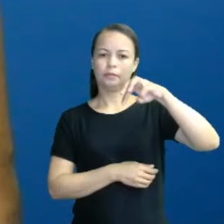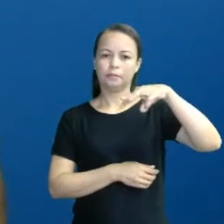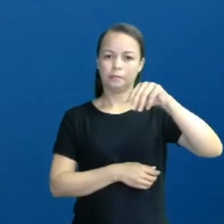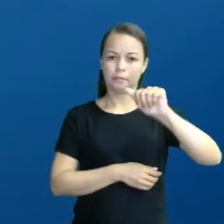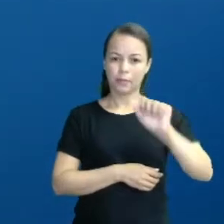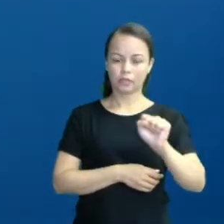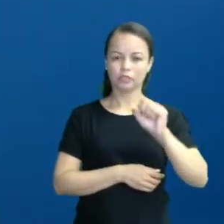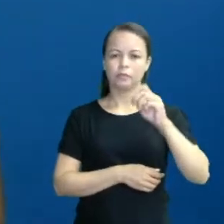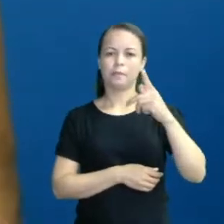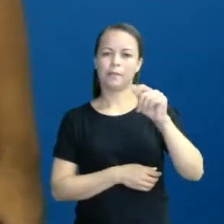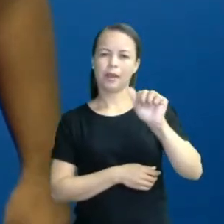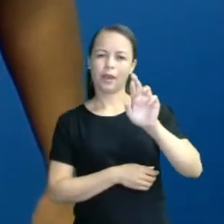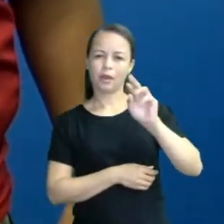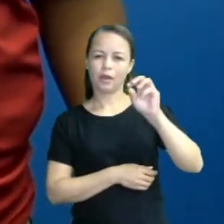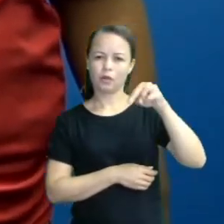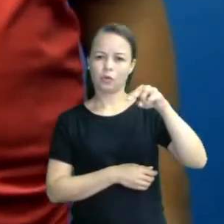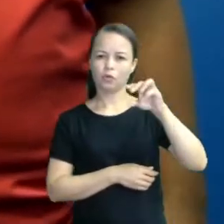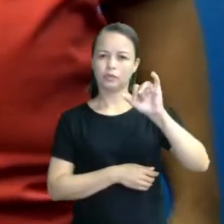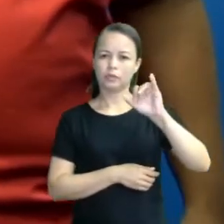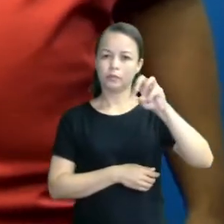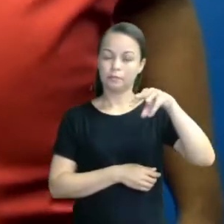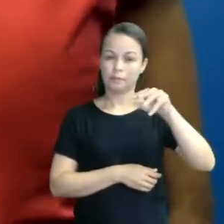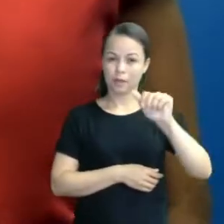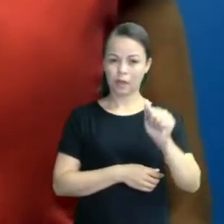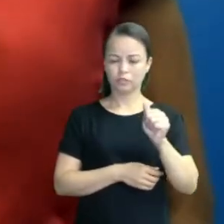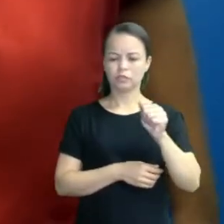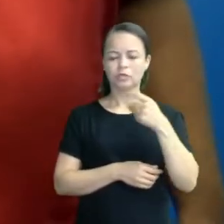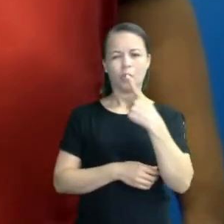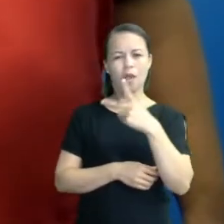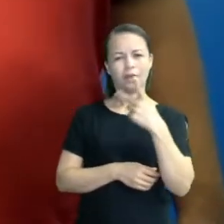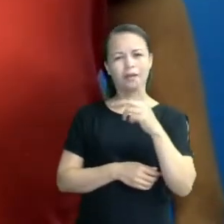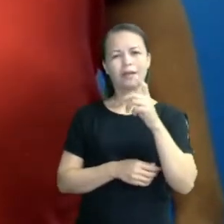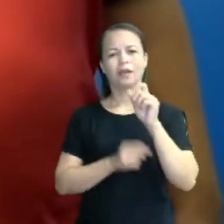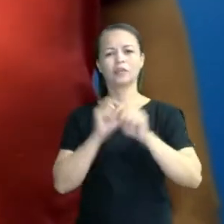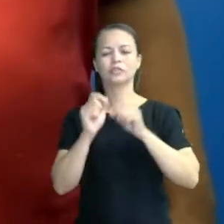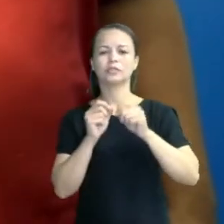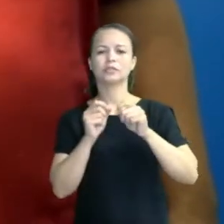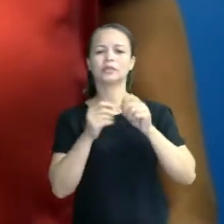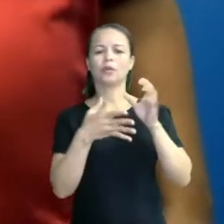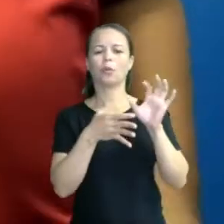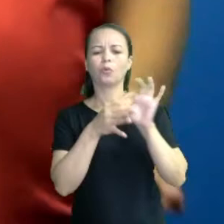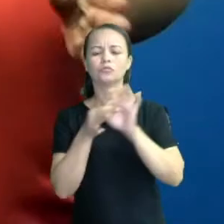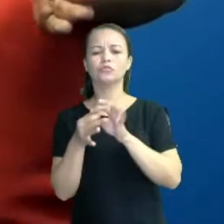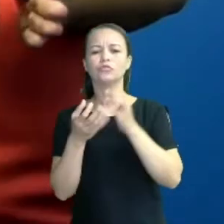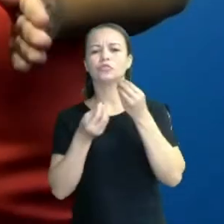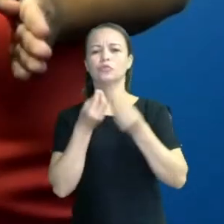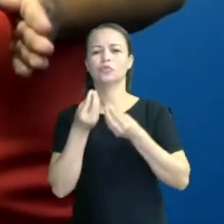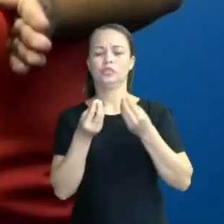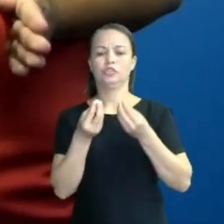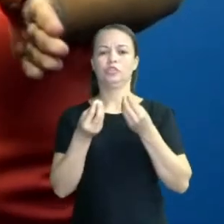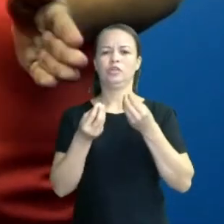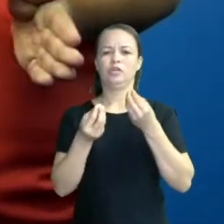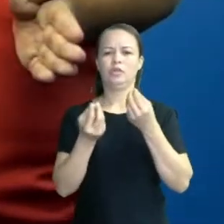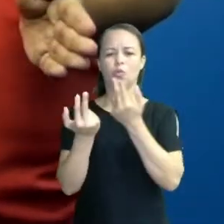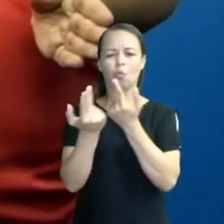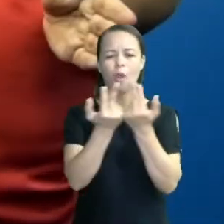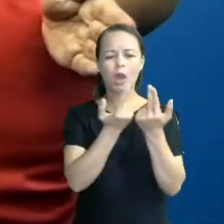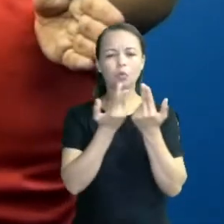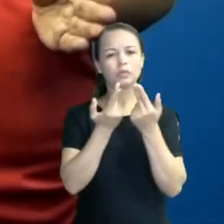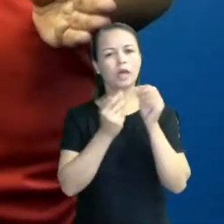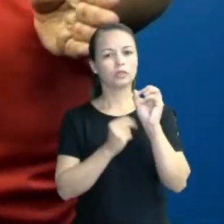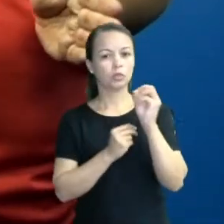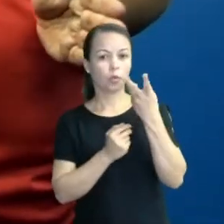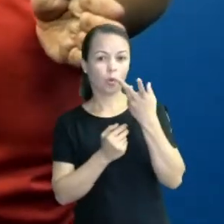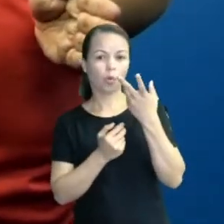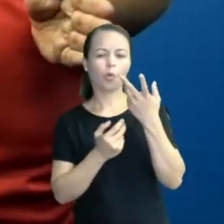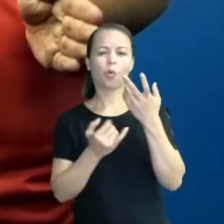aquelas que se constituem de igualdade ou semelhança.